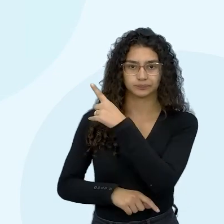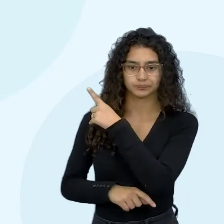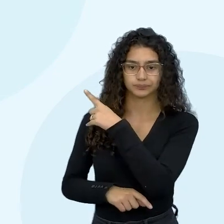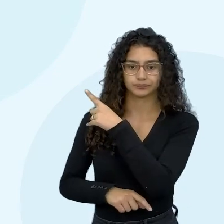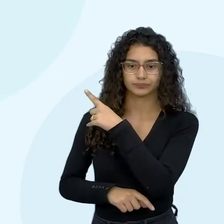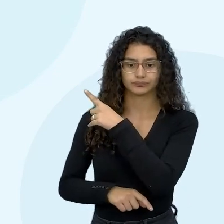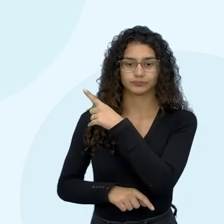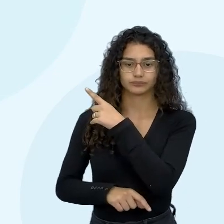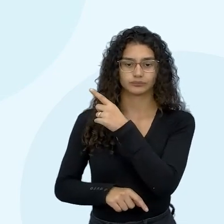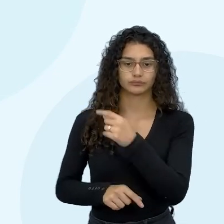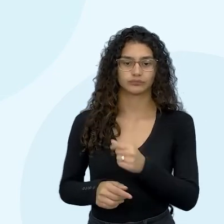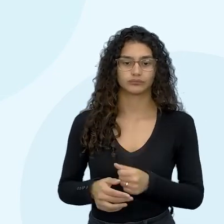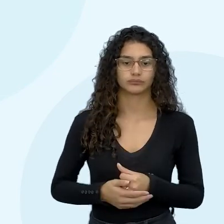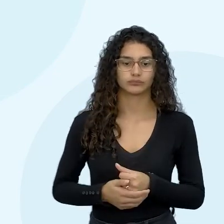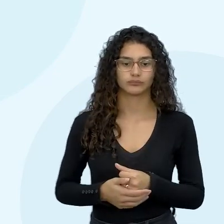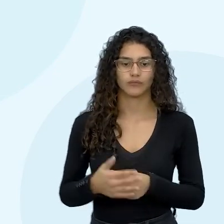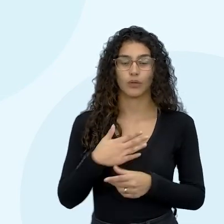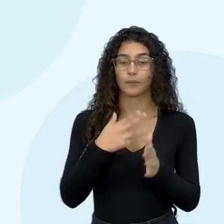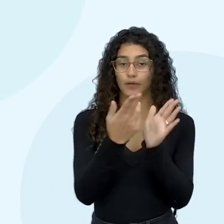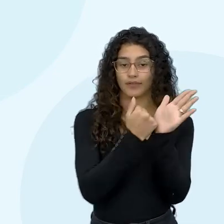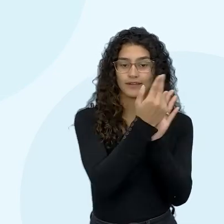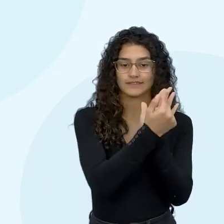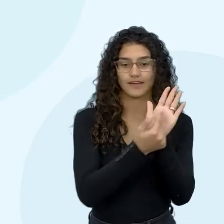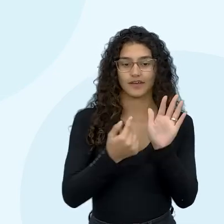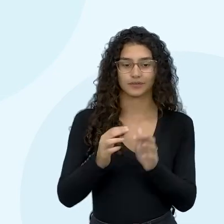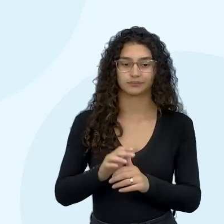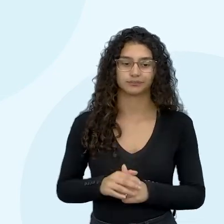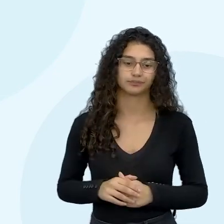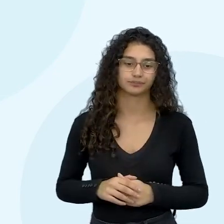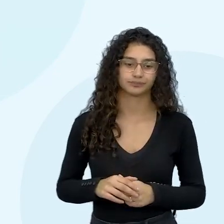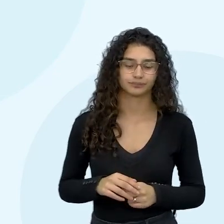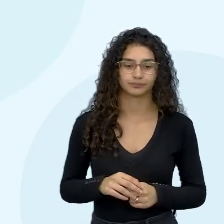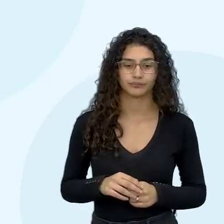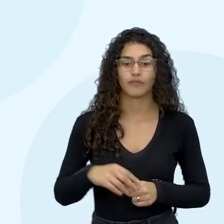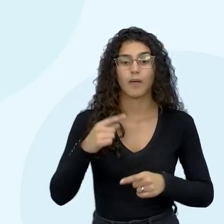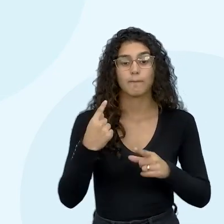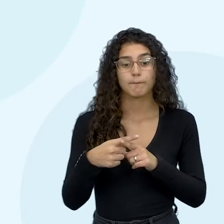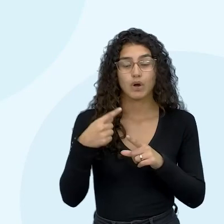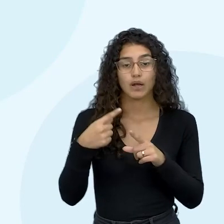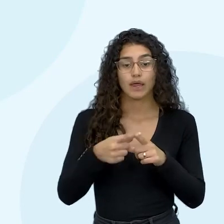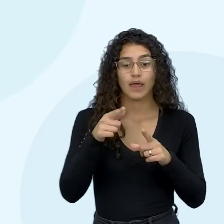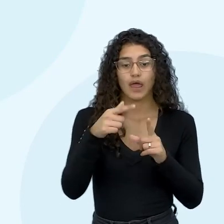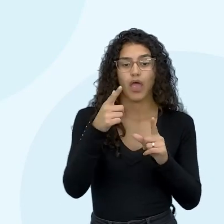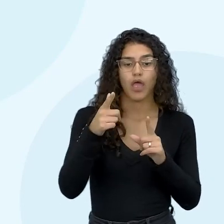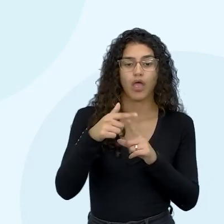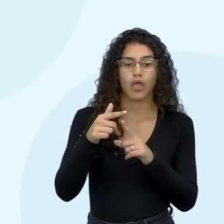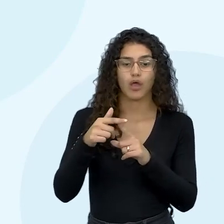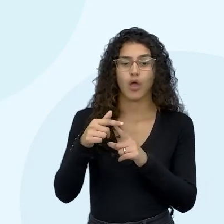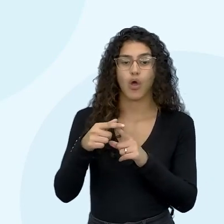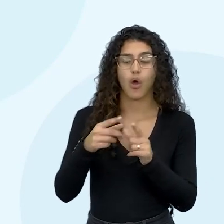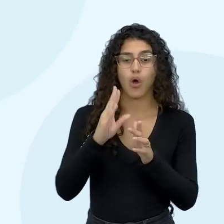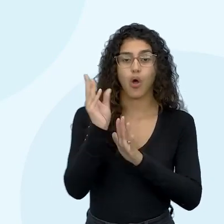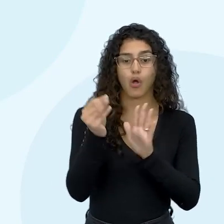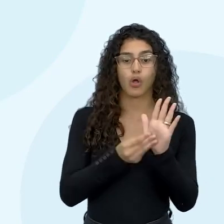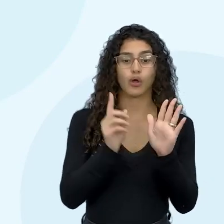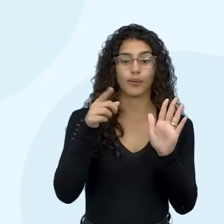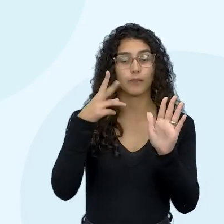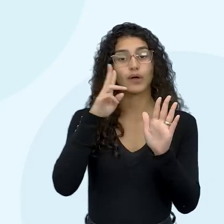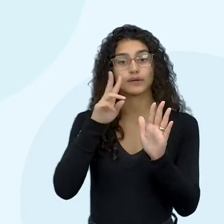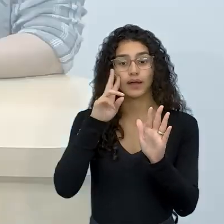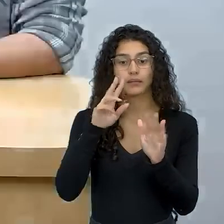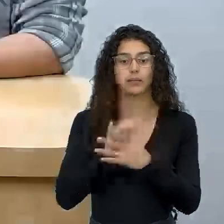Olha só, no meu desenho, olha só, tá? Porque isso daí a gente colocou depois. Lembra que a gente colocou